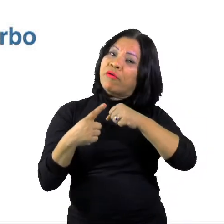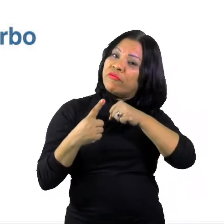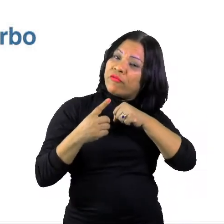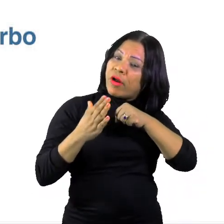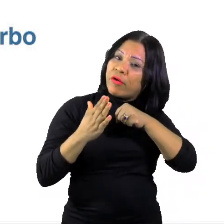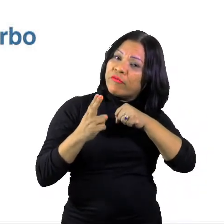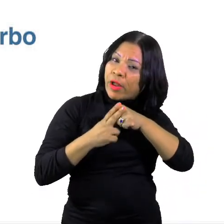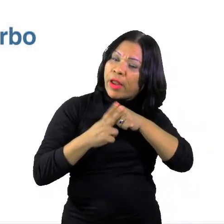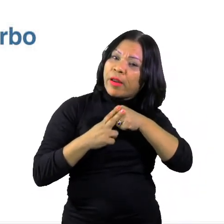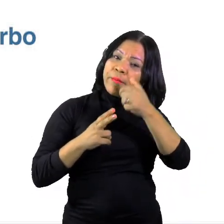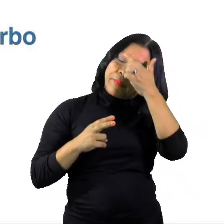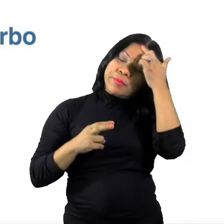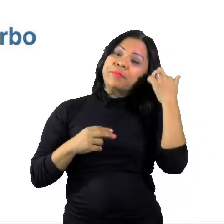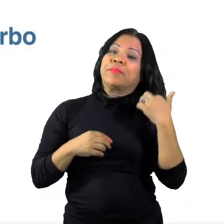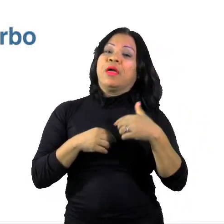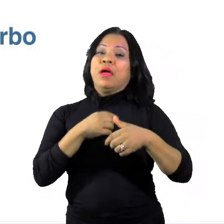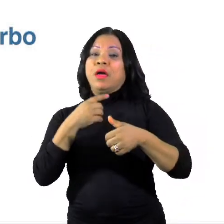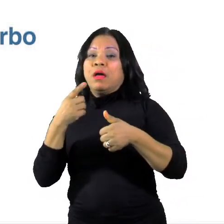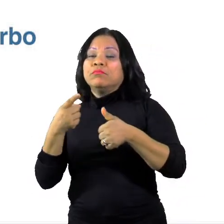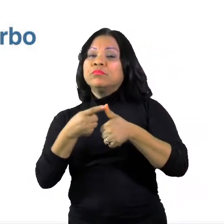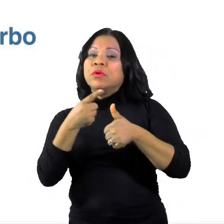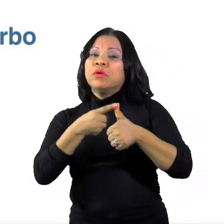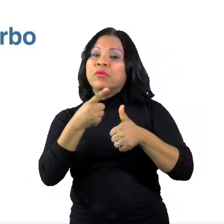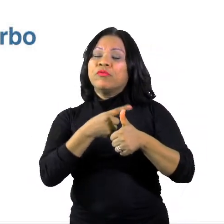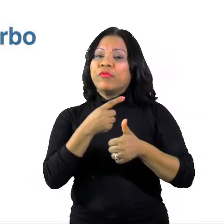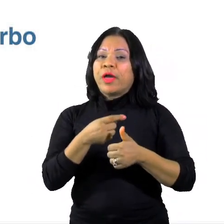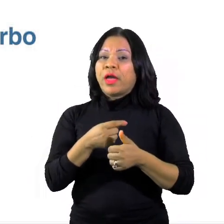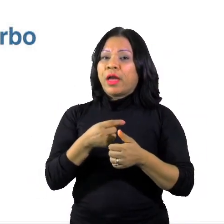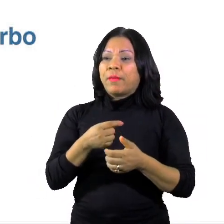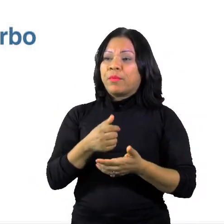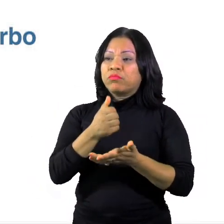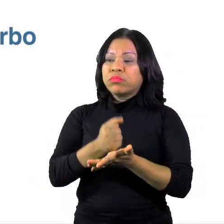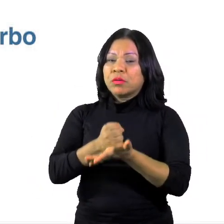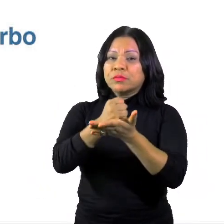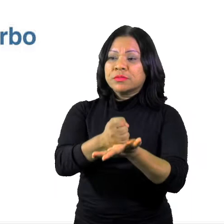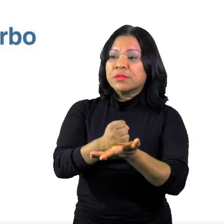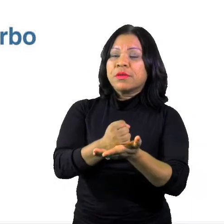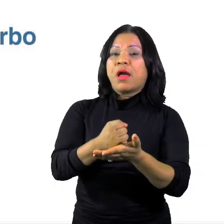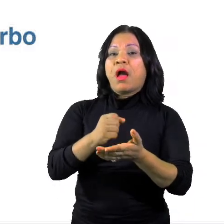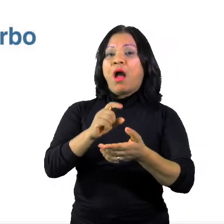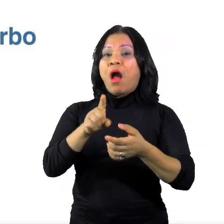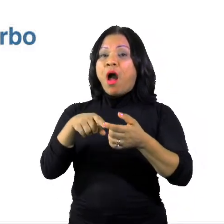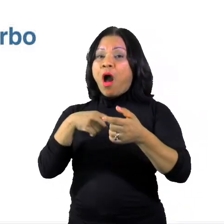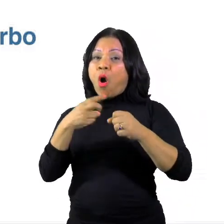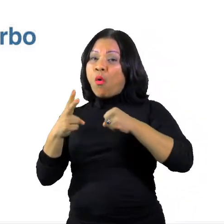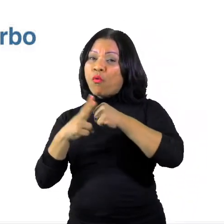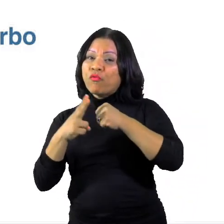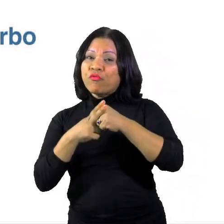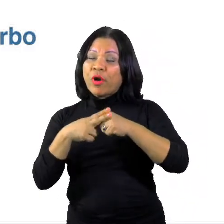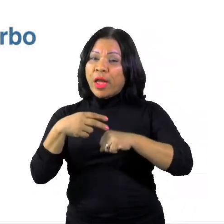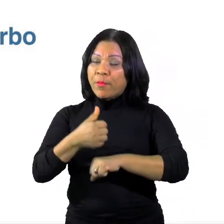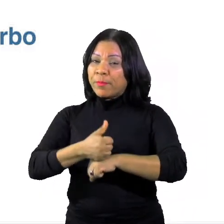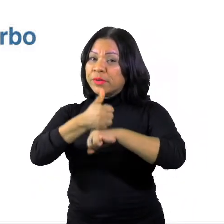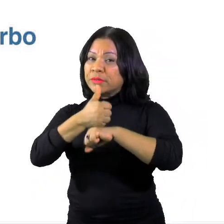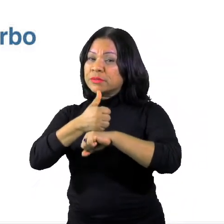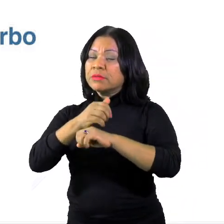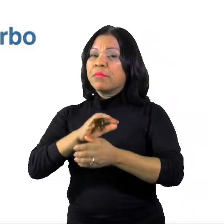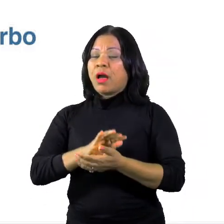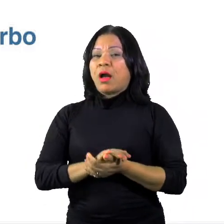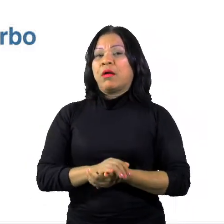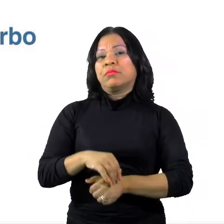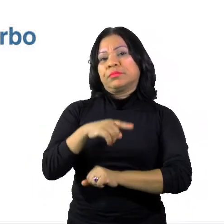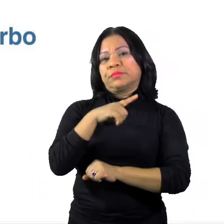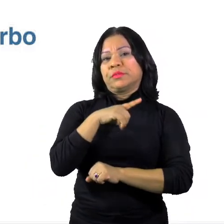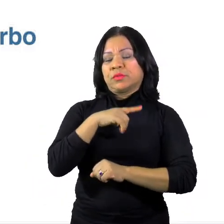verbo principal. Somente um louco como o Dr. QI poderia encarar. Então, eu tenho 2 verbos aí,